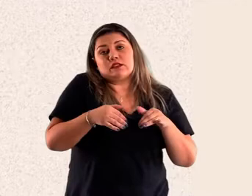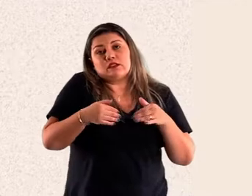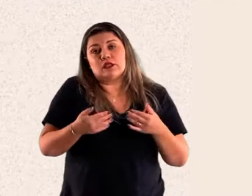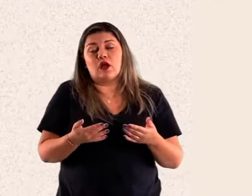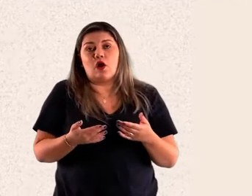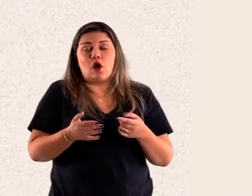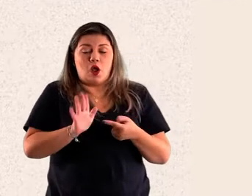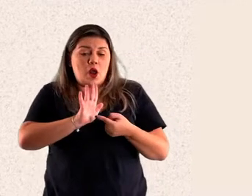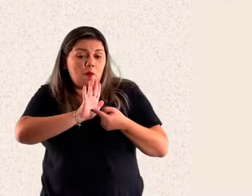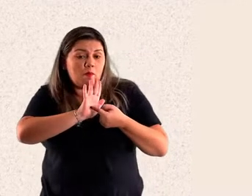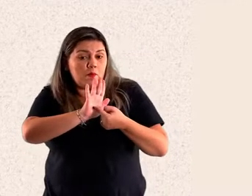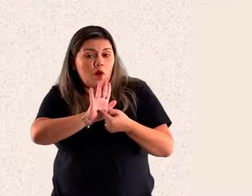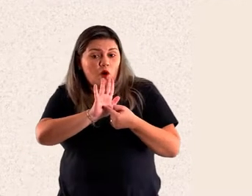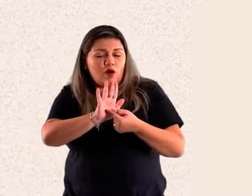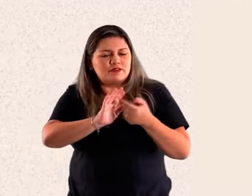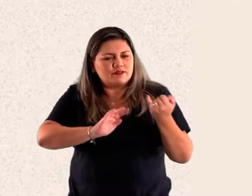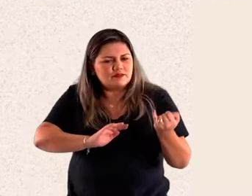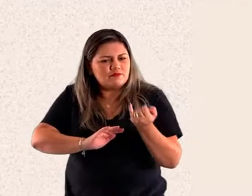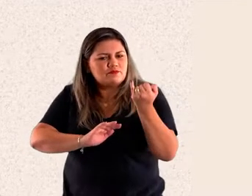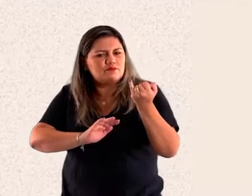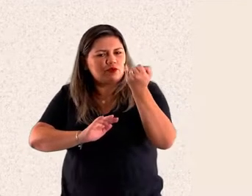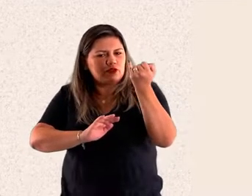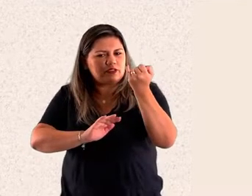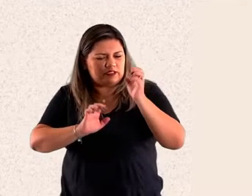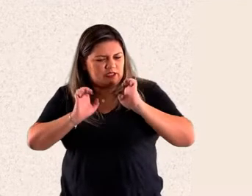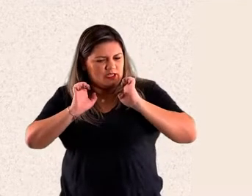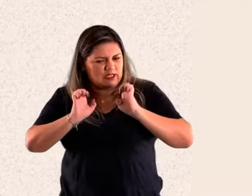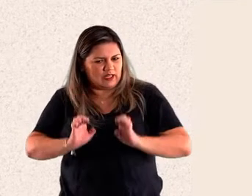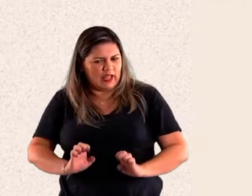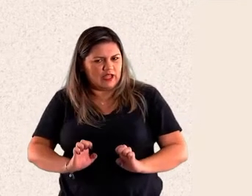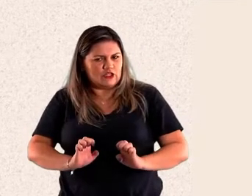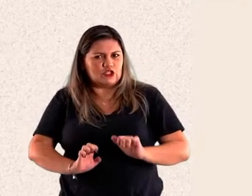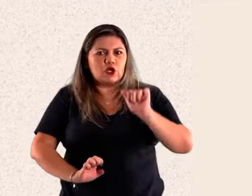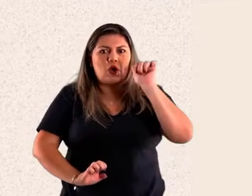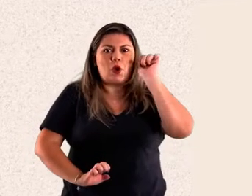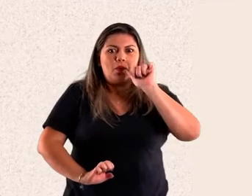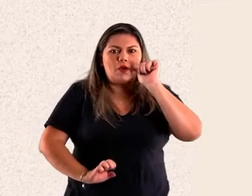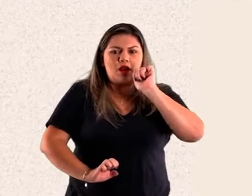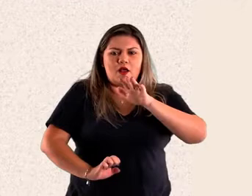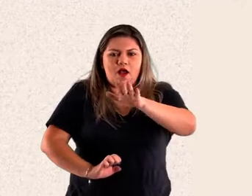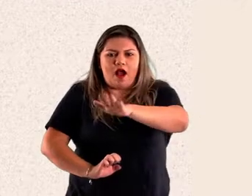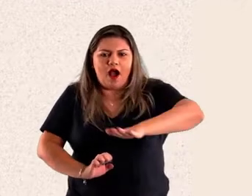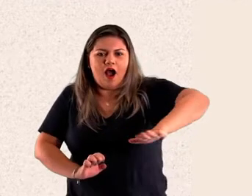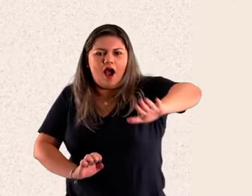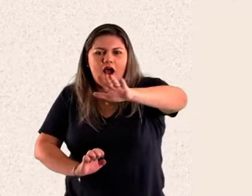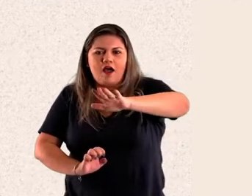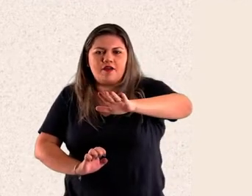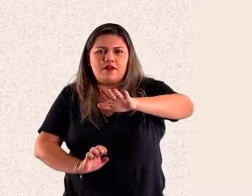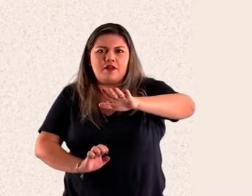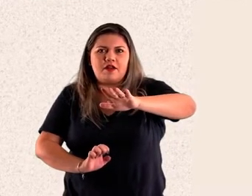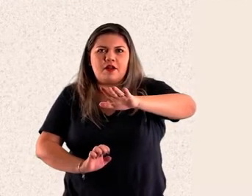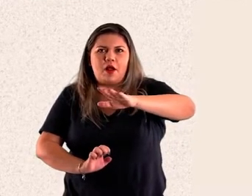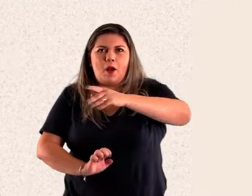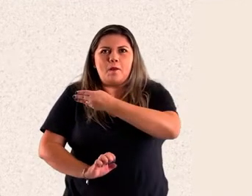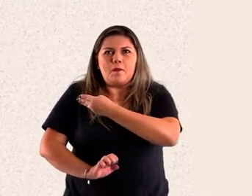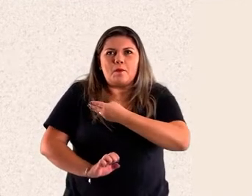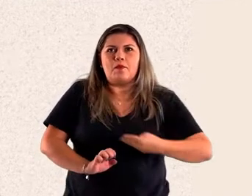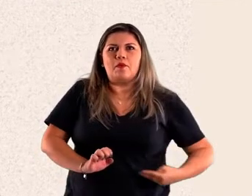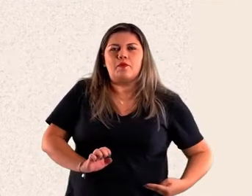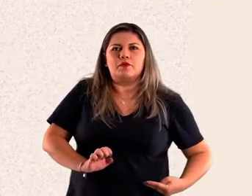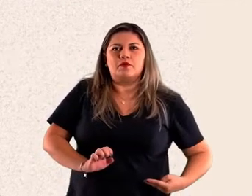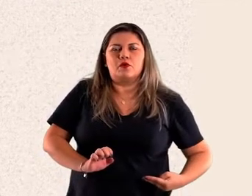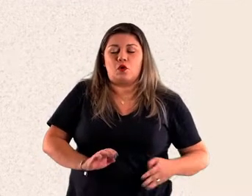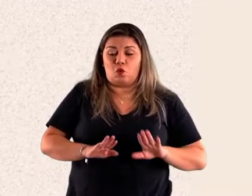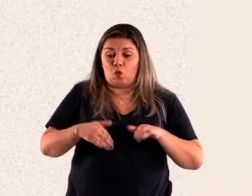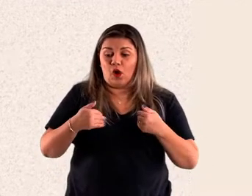e ela traz muito a importância da ética feminina para o espaço público e quando eu lia tive acesso a esse